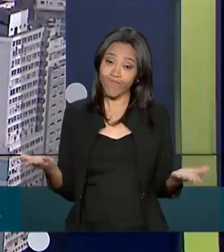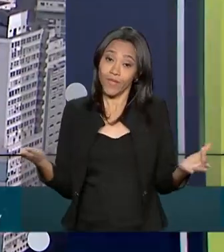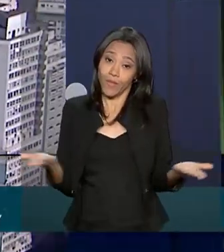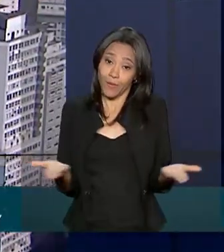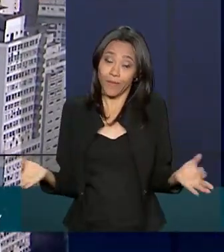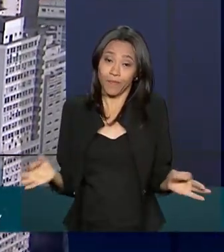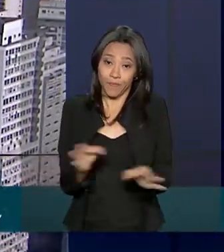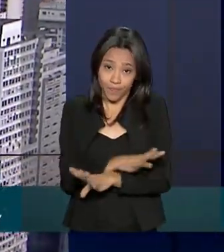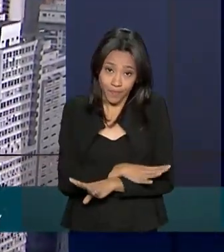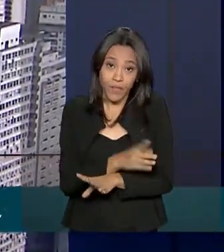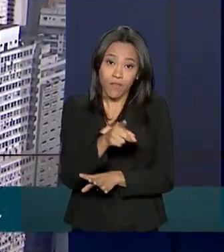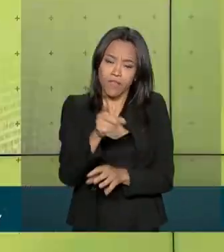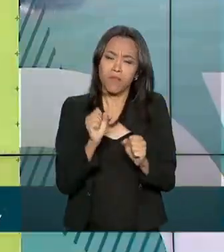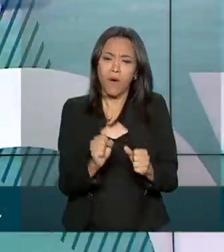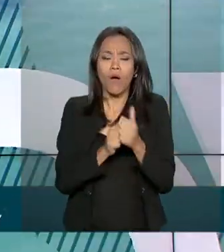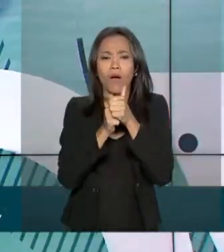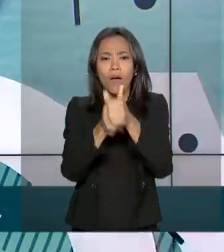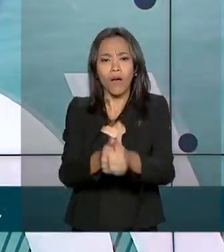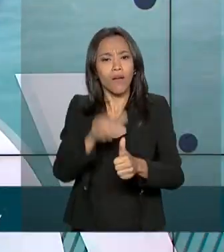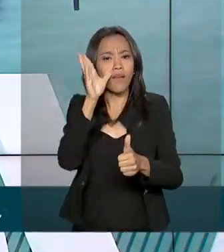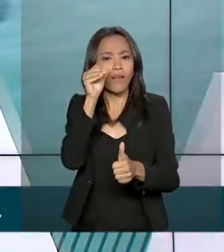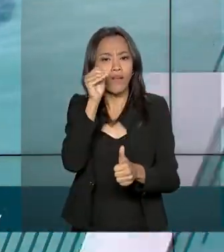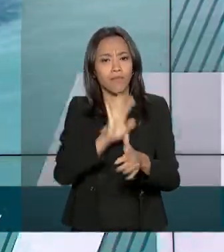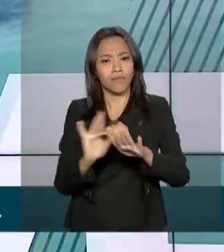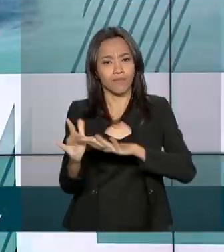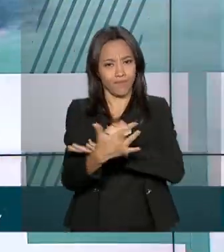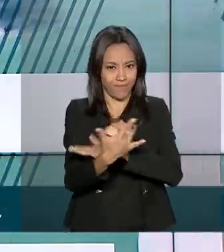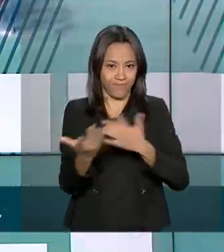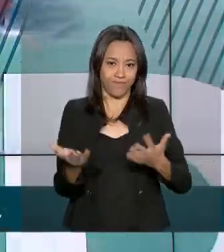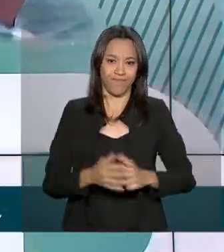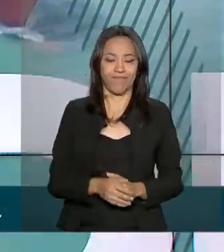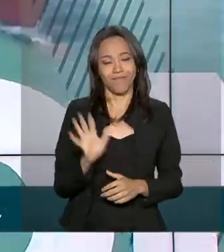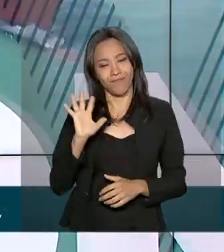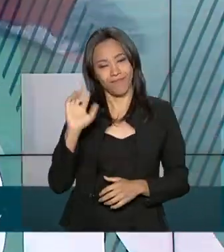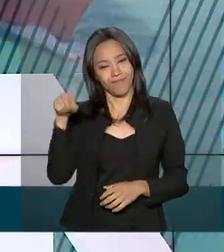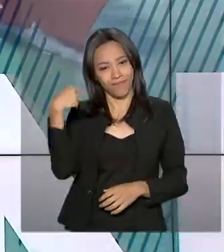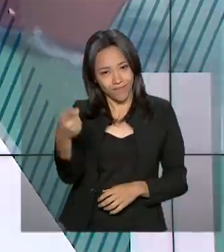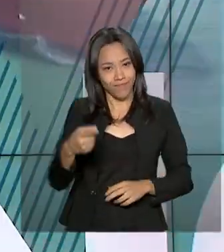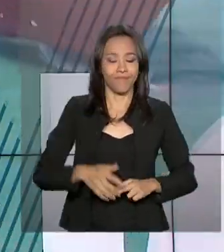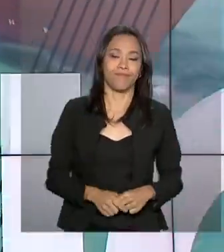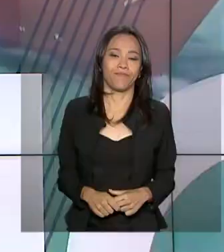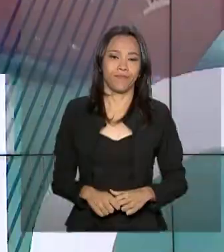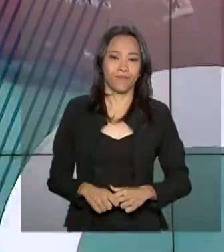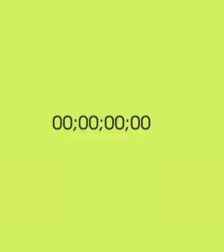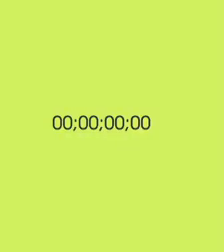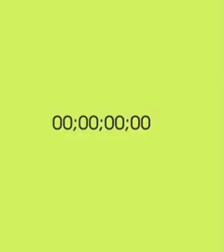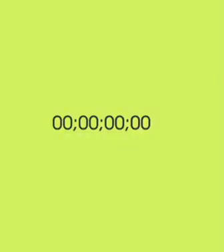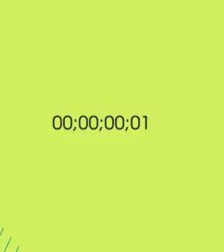termina aqui e você pode nos acompanhar também pelas redes sociais. Até a próxima edição!